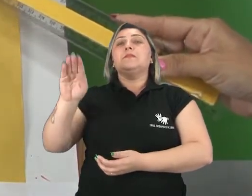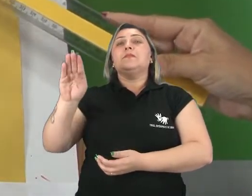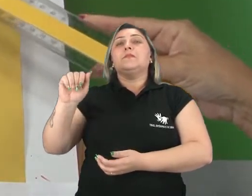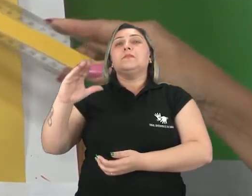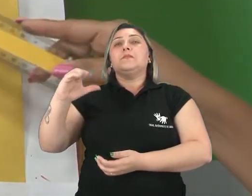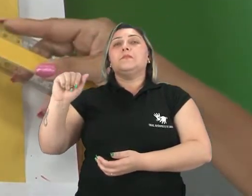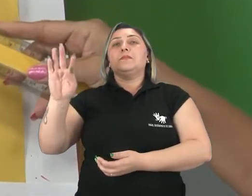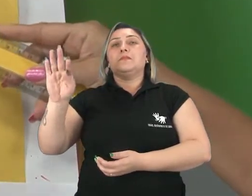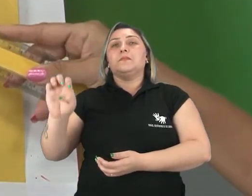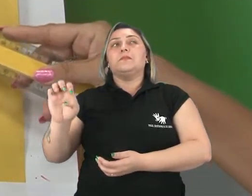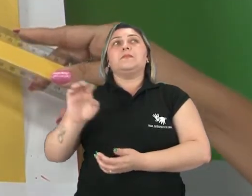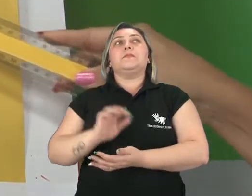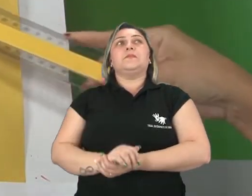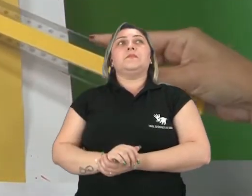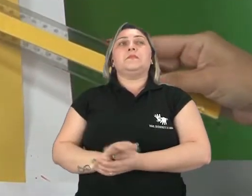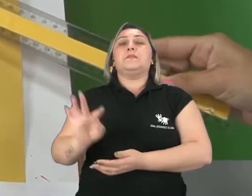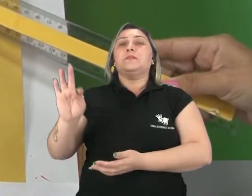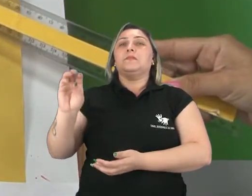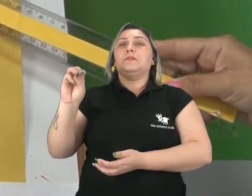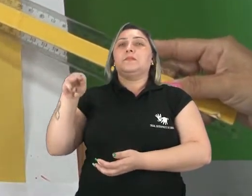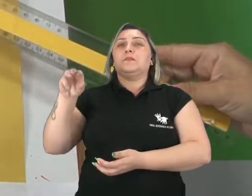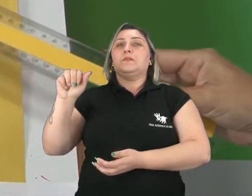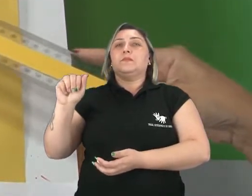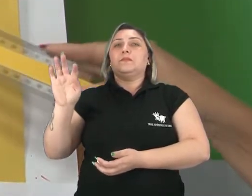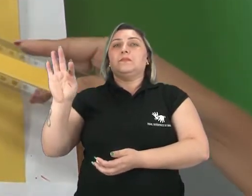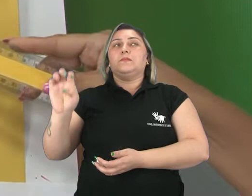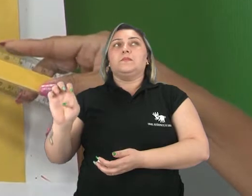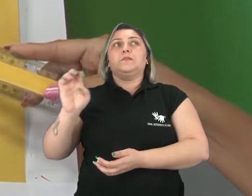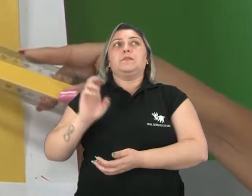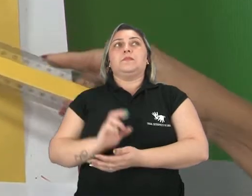abacate tomate